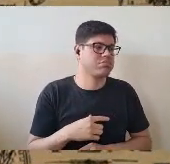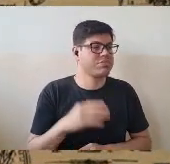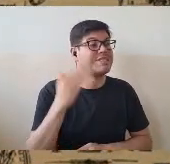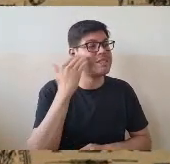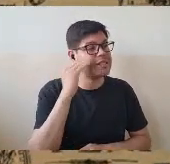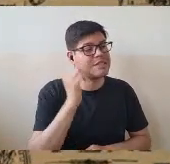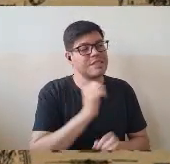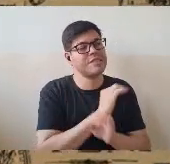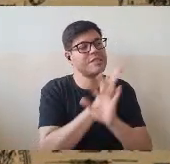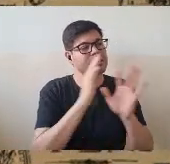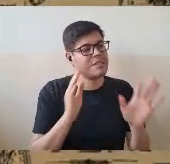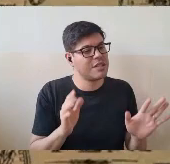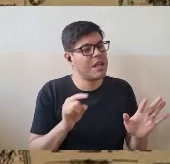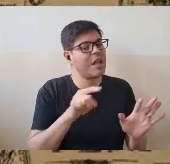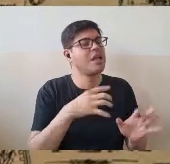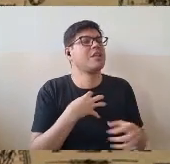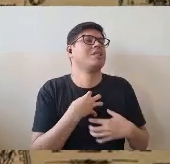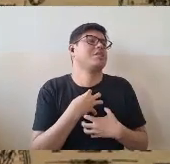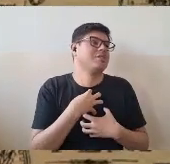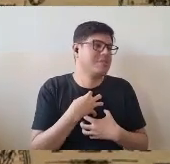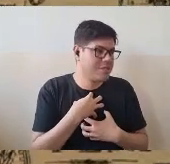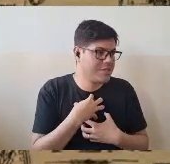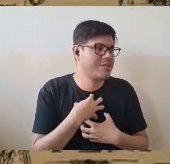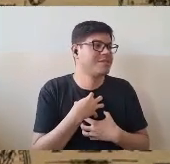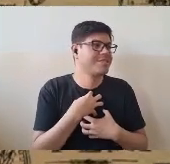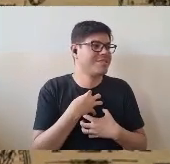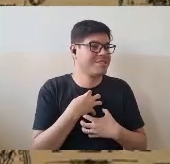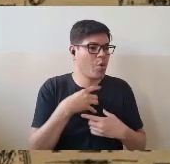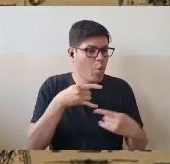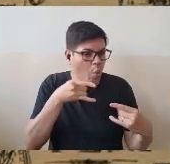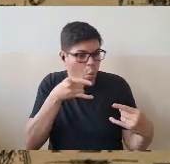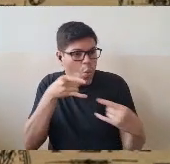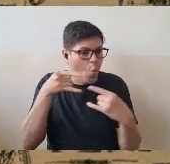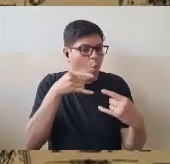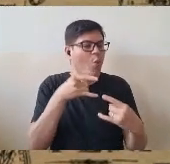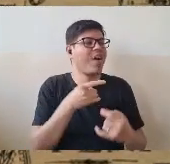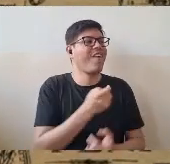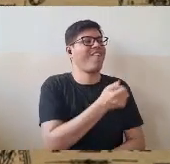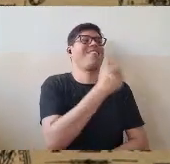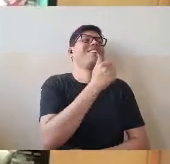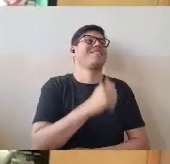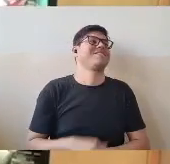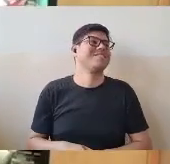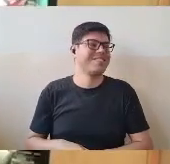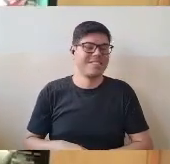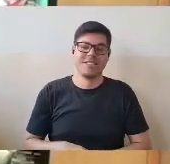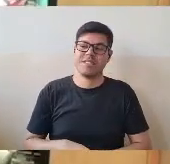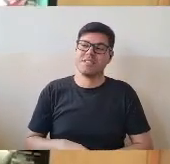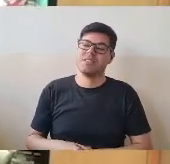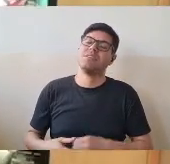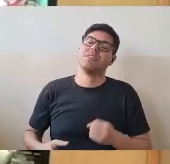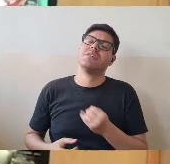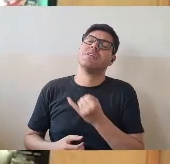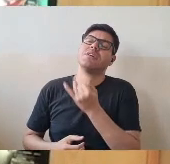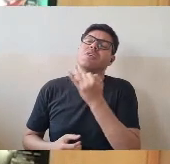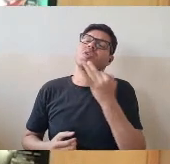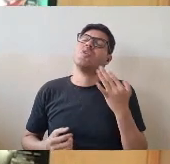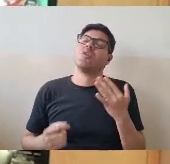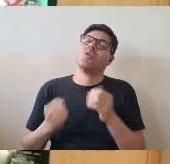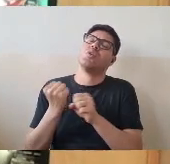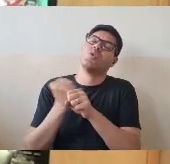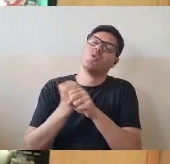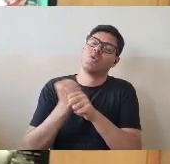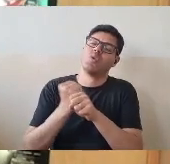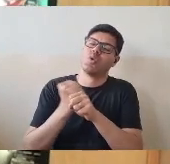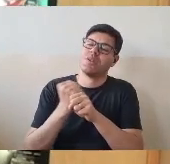que magnética, você está entendendo? Tá certo. Quantos anos de profissão aqui? 51, vou fazer